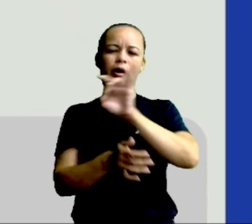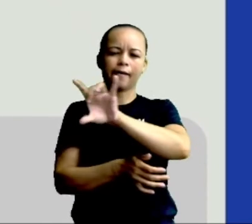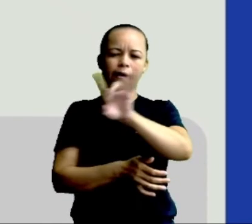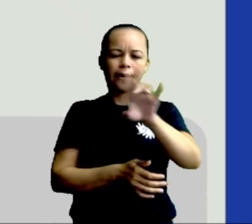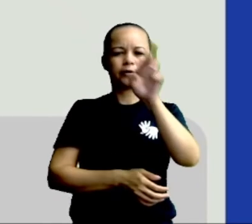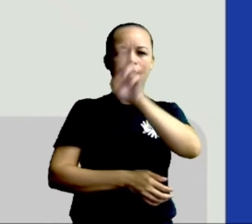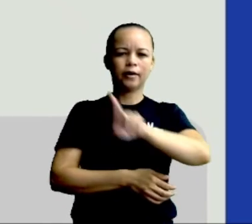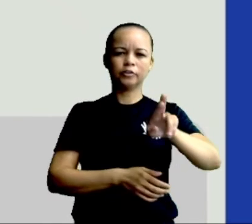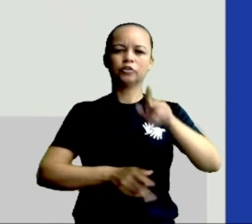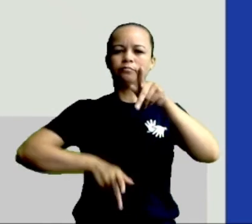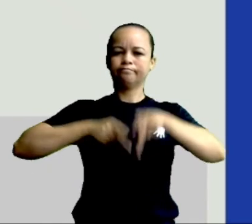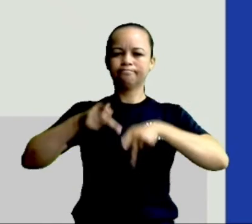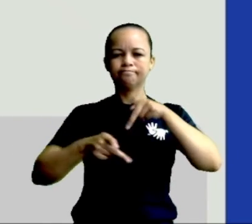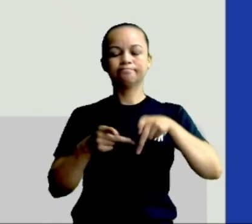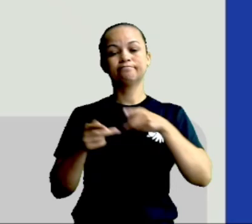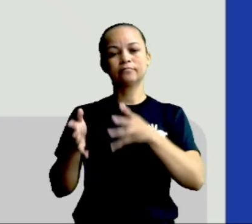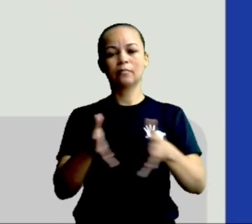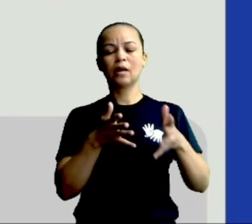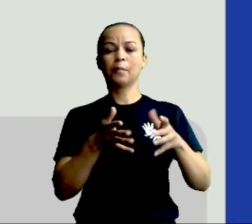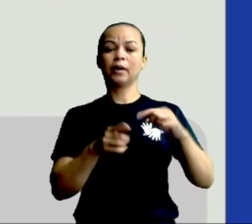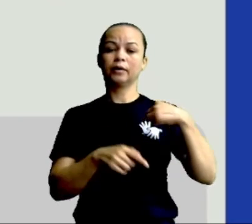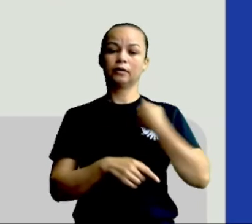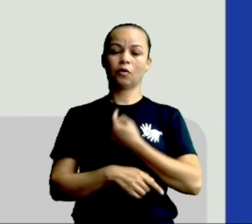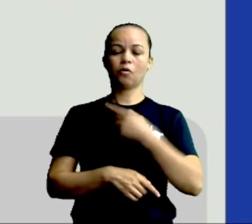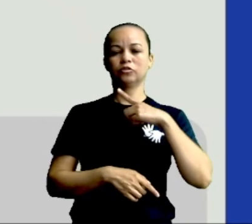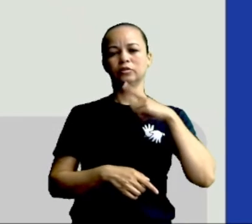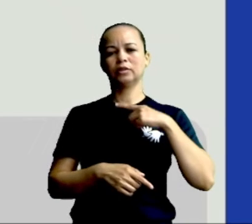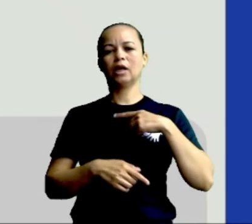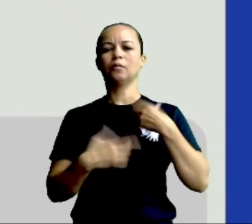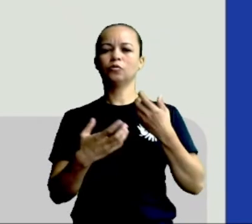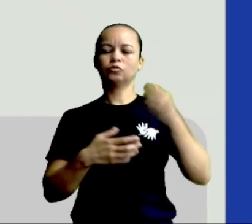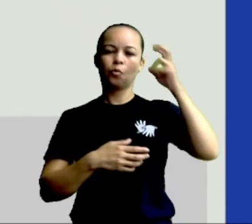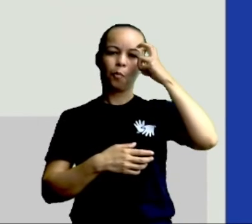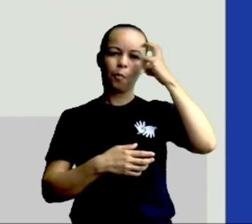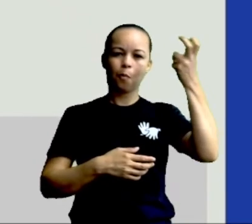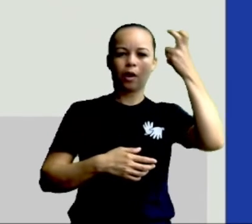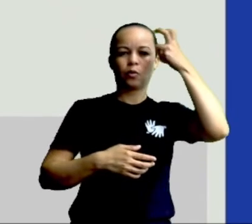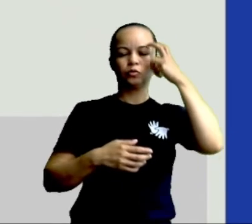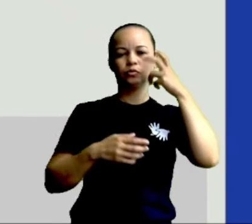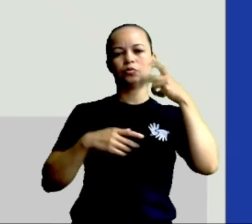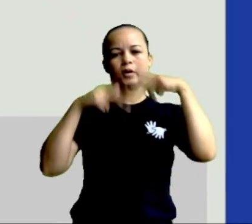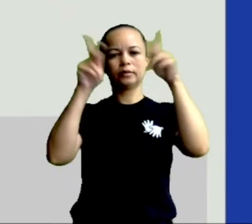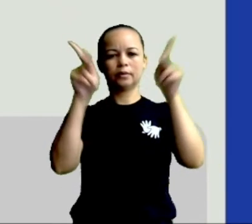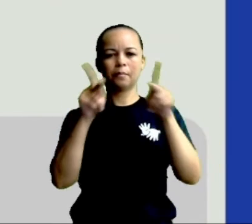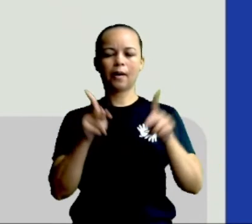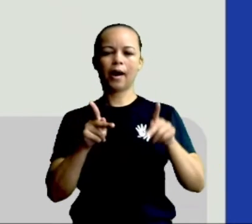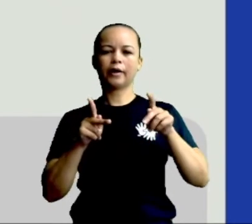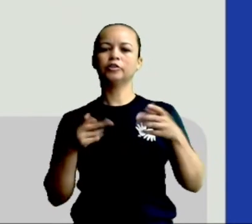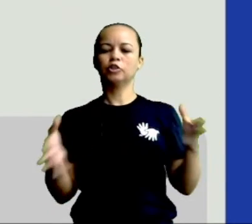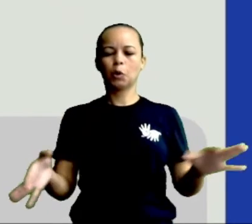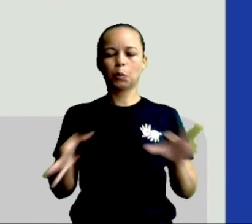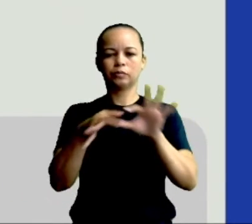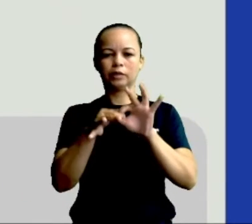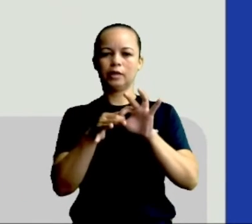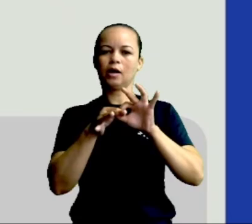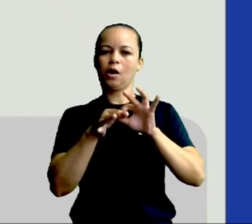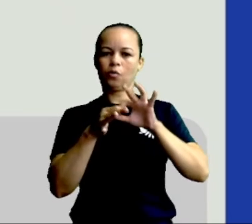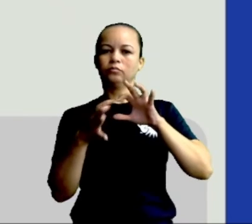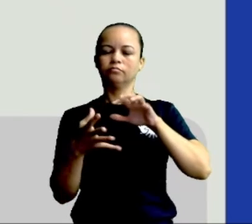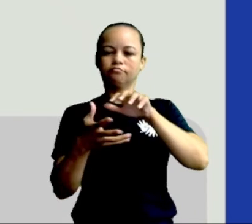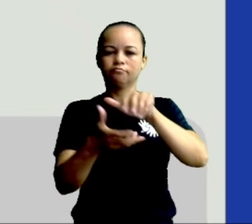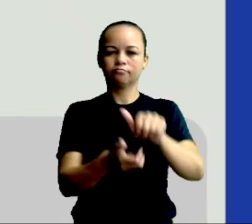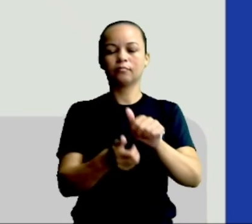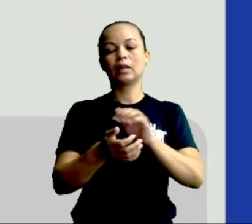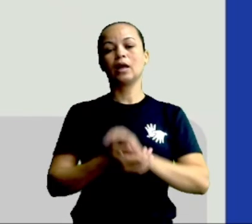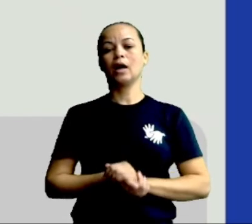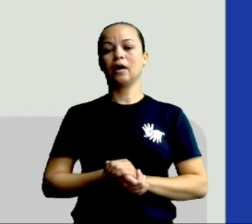de cada povo, para que assim tenhamos uma cultura de paz e união na humanidade. E fazendo um link com a aula